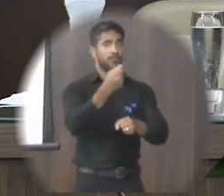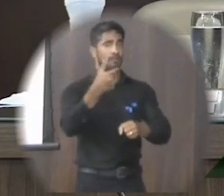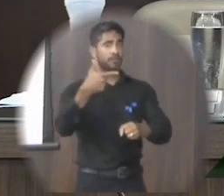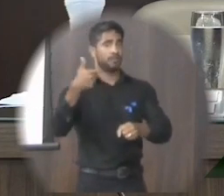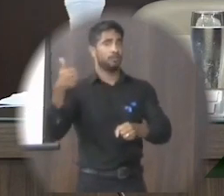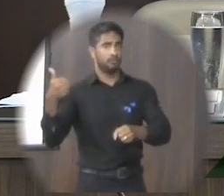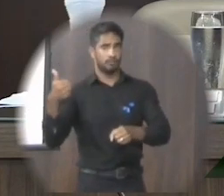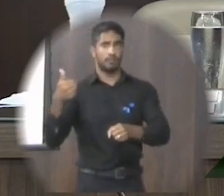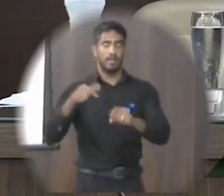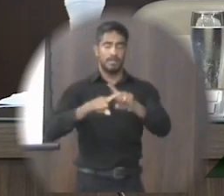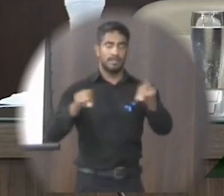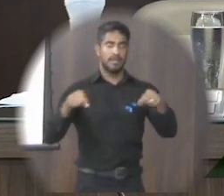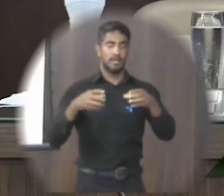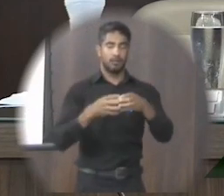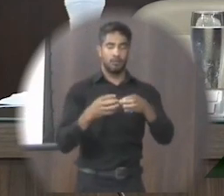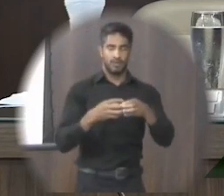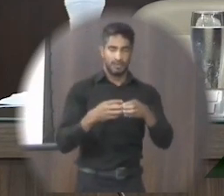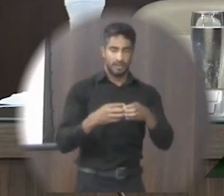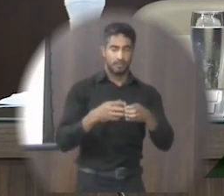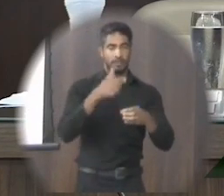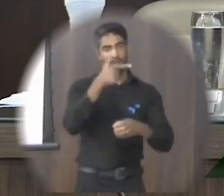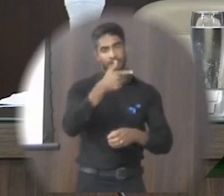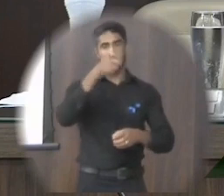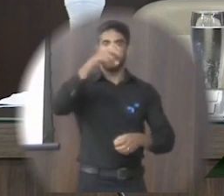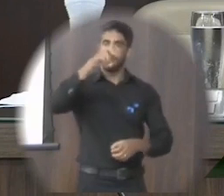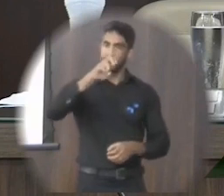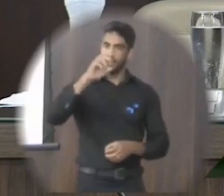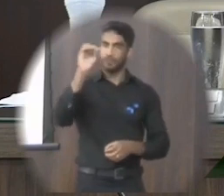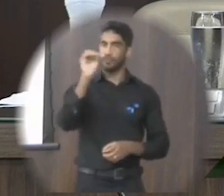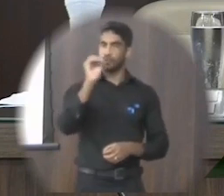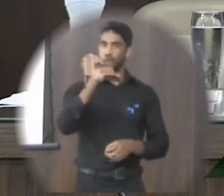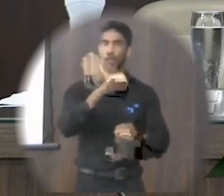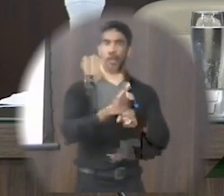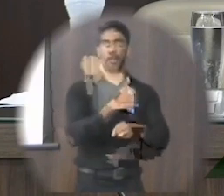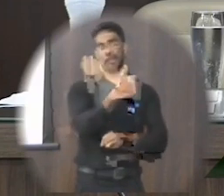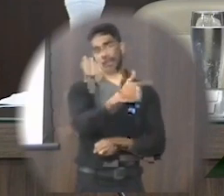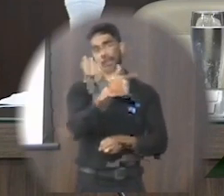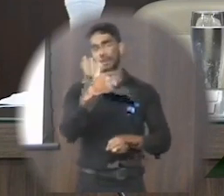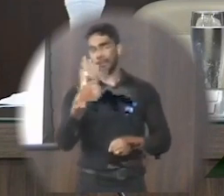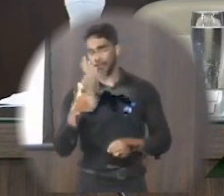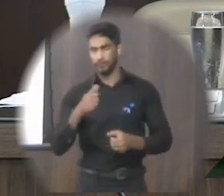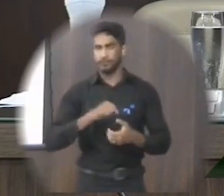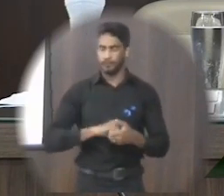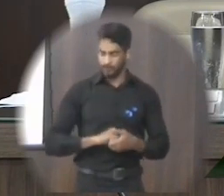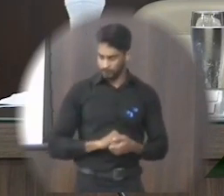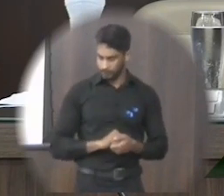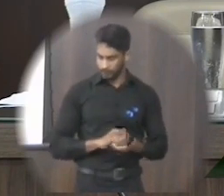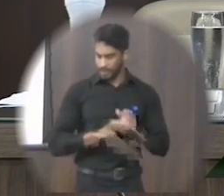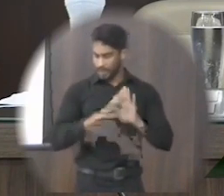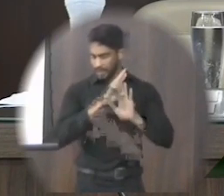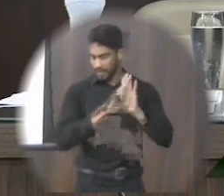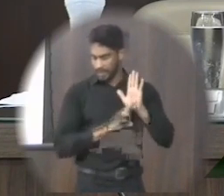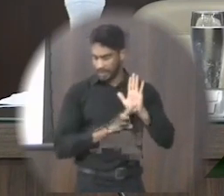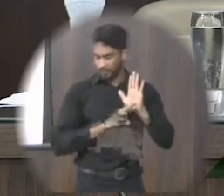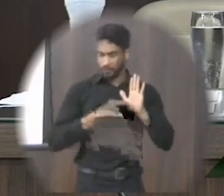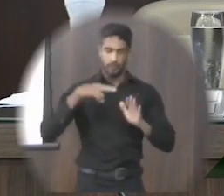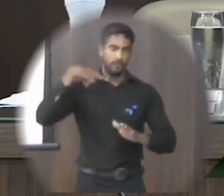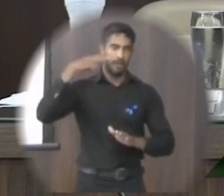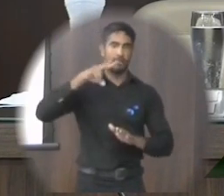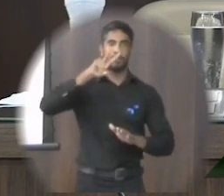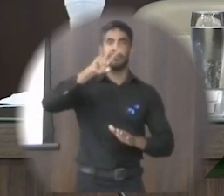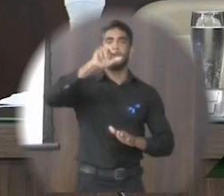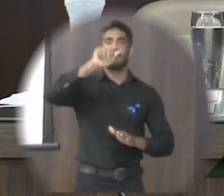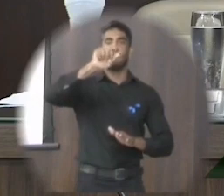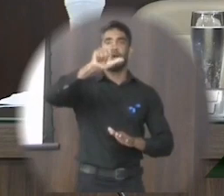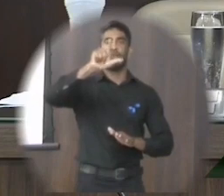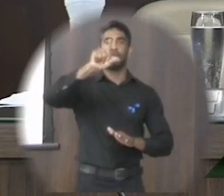079/2021. Sala da Comissão, 25 de outubro de 2021. Relator é o vereador Valdeir dos